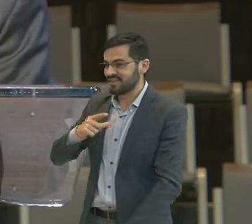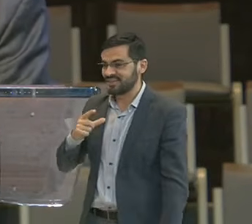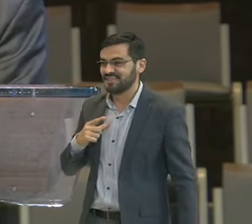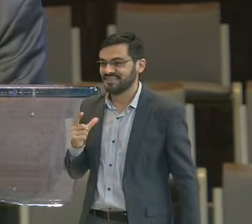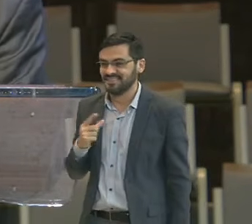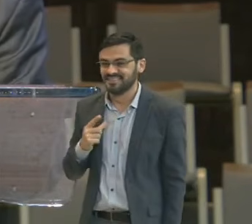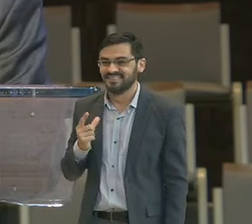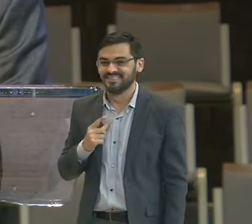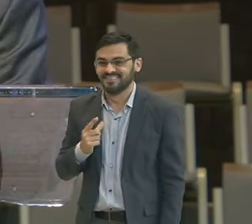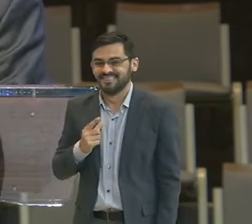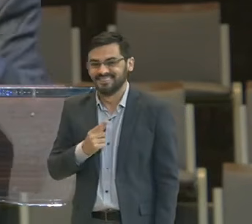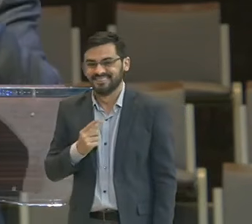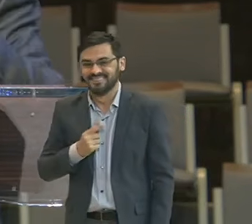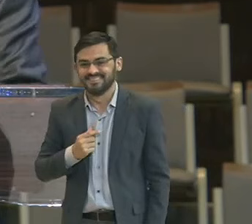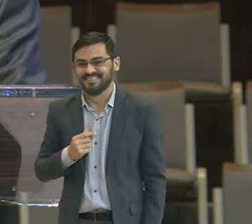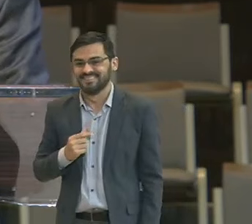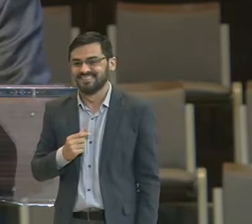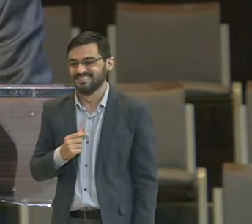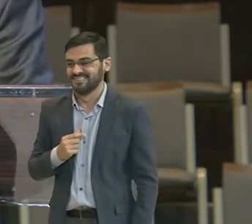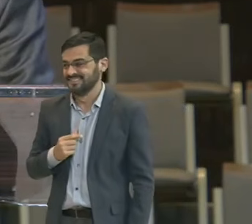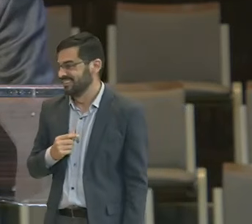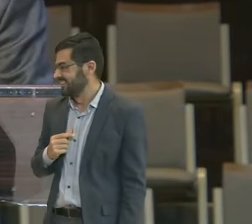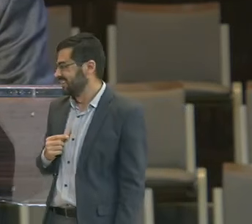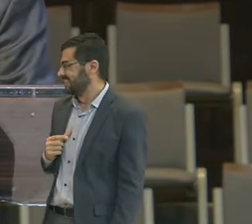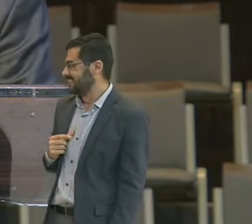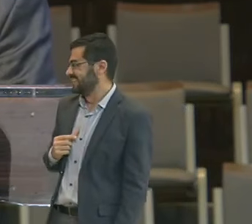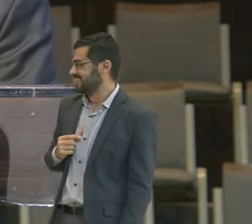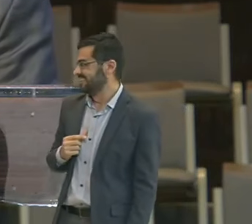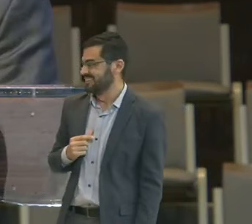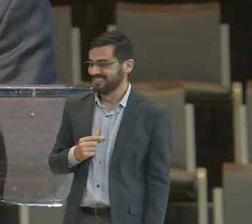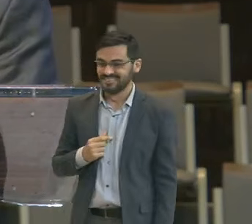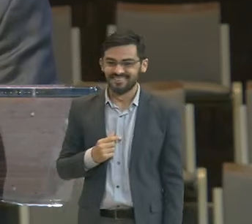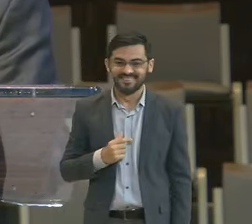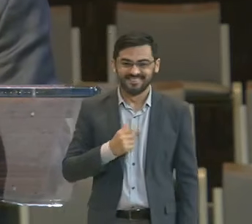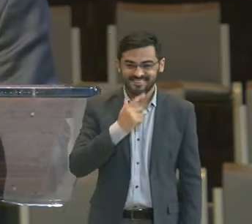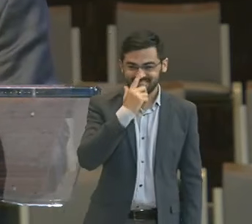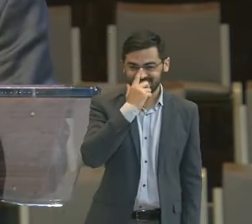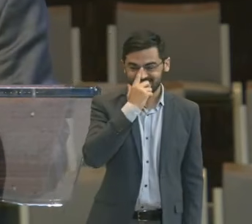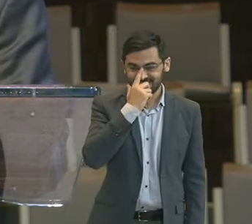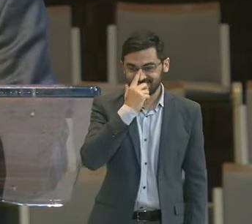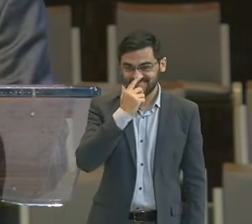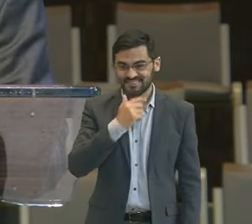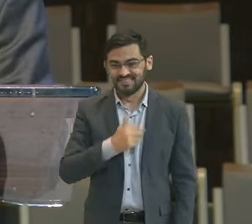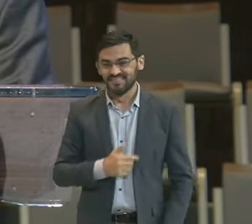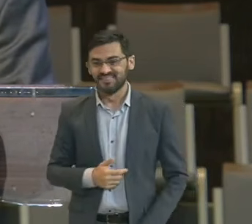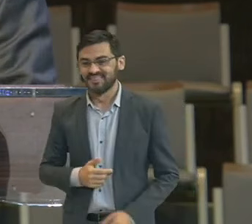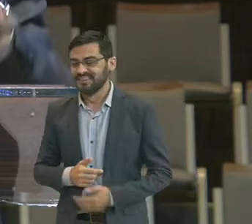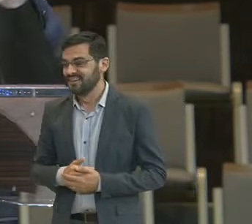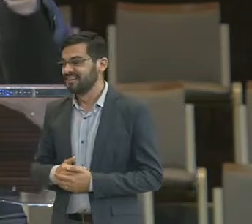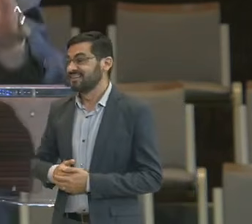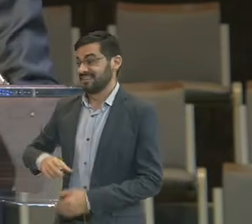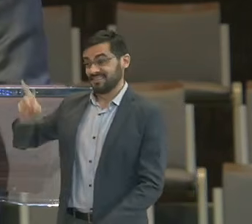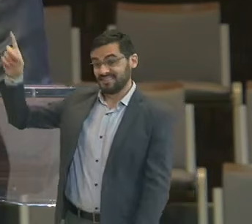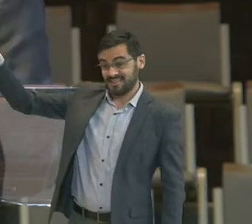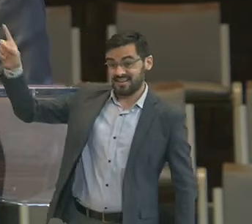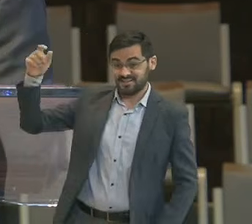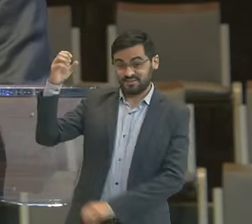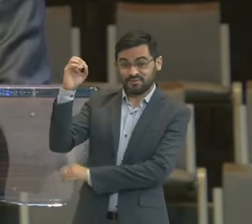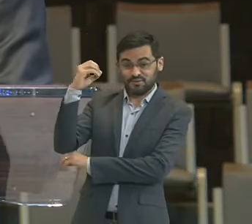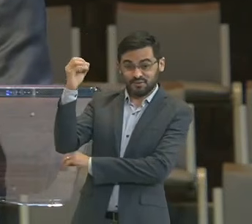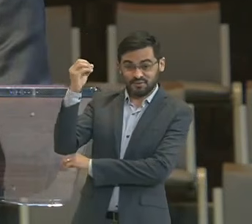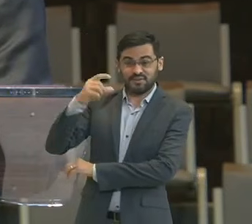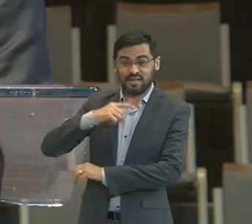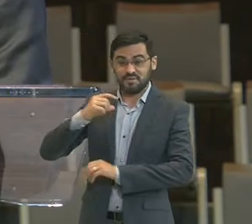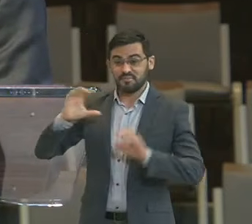Opa! Tem uns gaúchos aqui, né? Eita, gaúcho! Né? Lá no Rio Grande do Sul